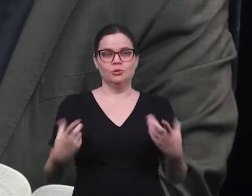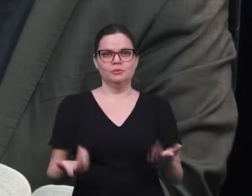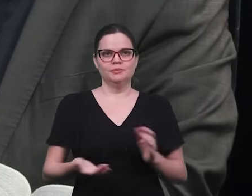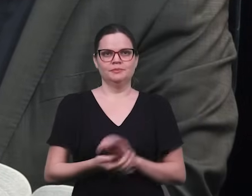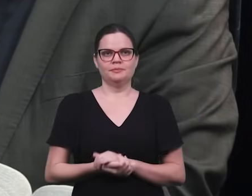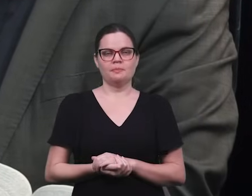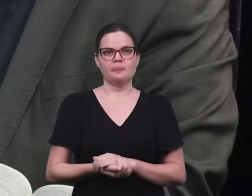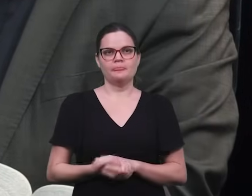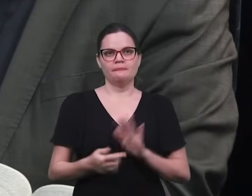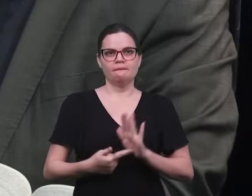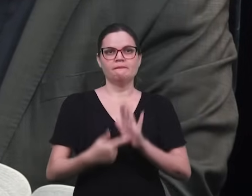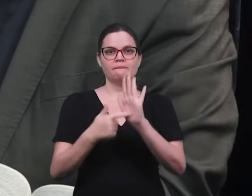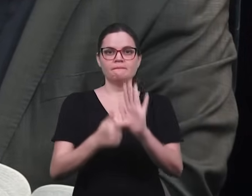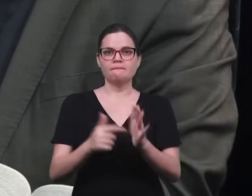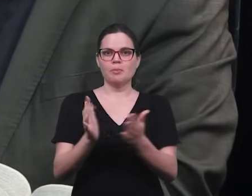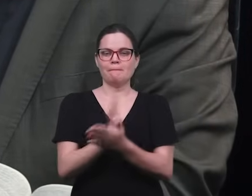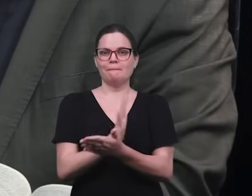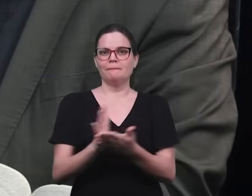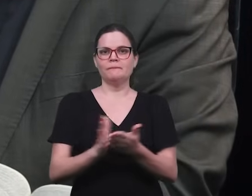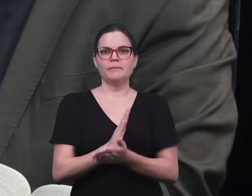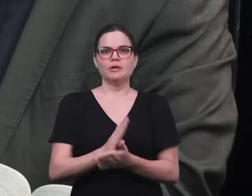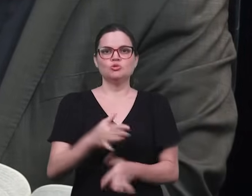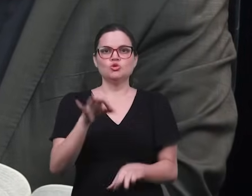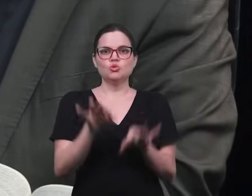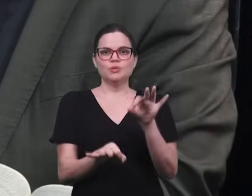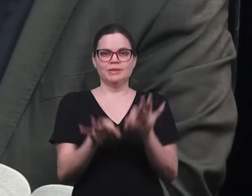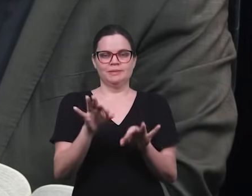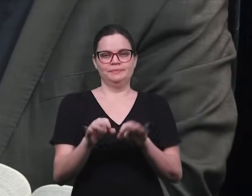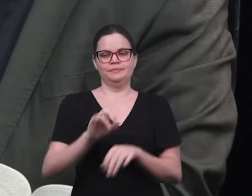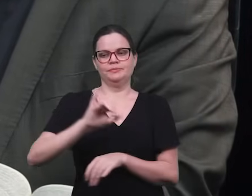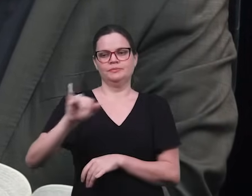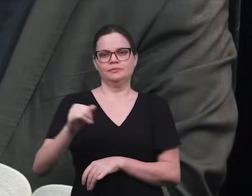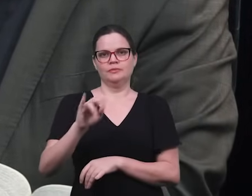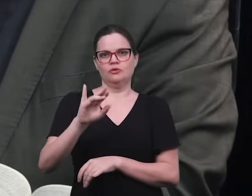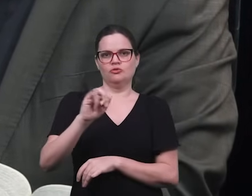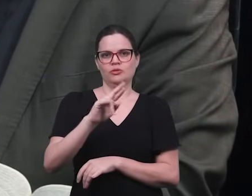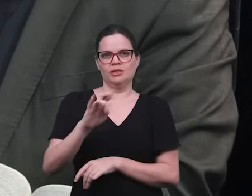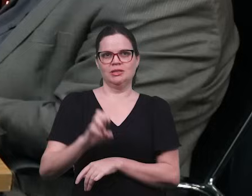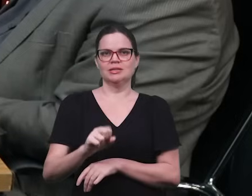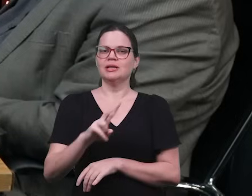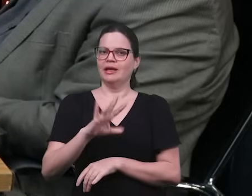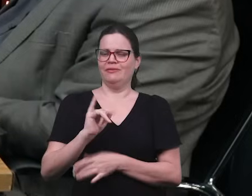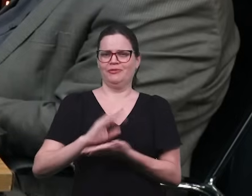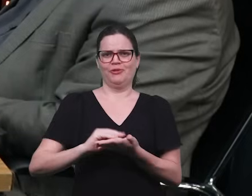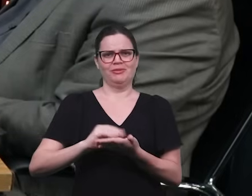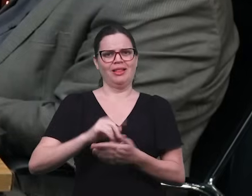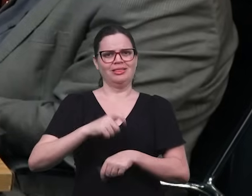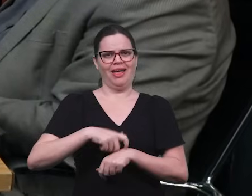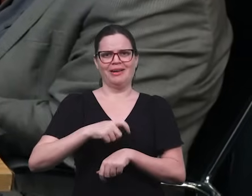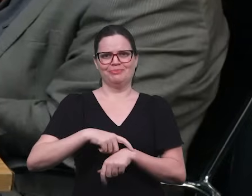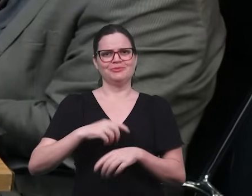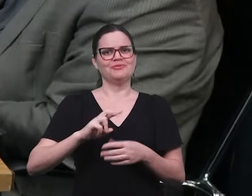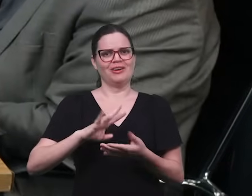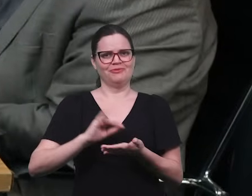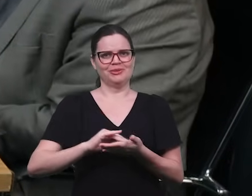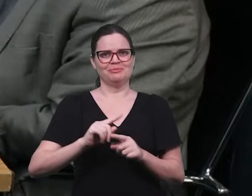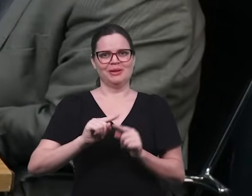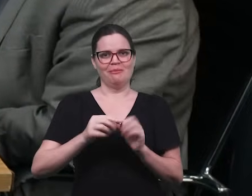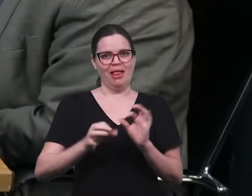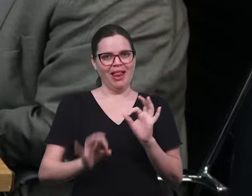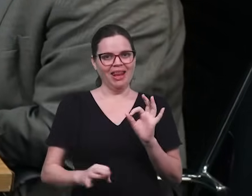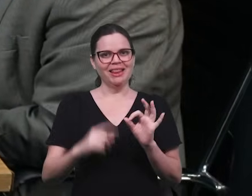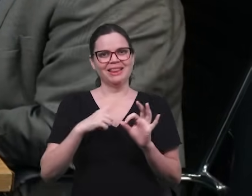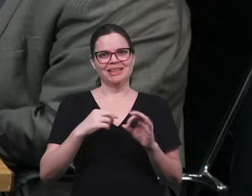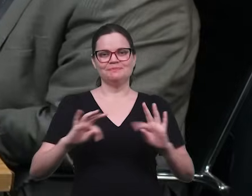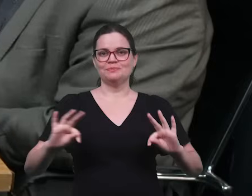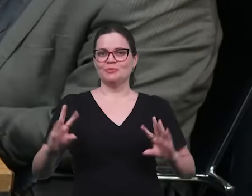cuidar de alguns chamados juízes de Israel. E vai nos faltar tempo para falar